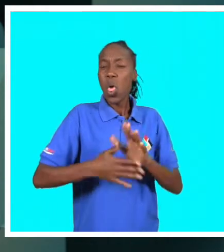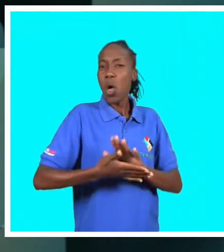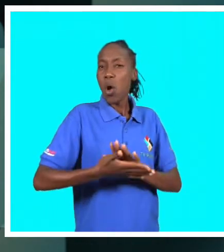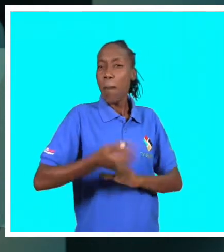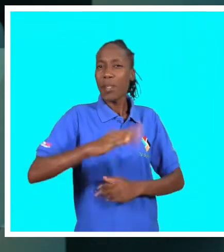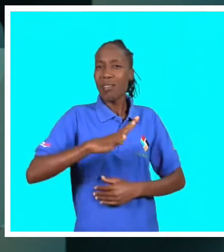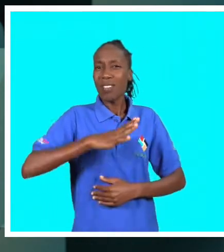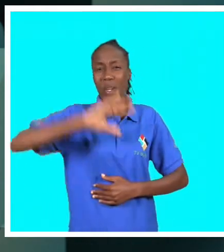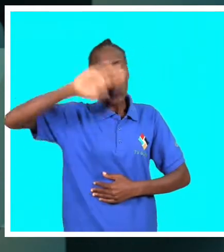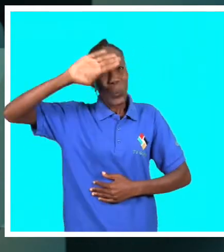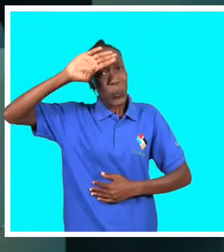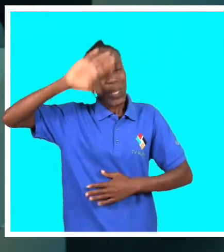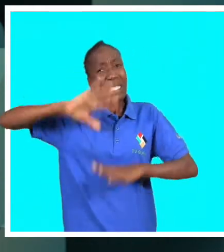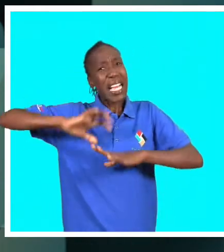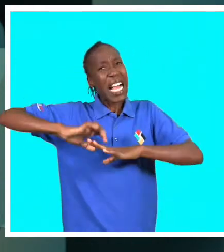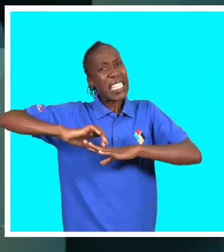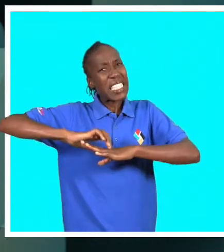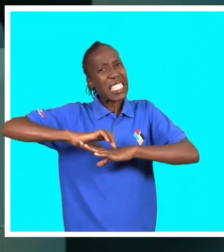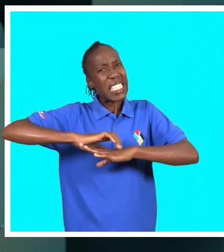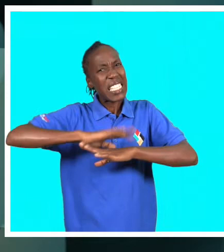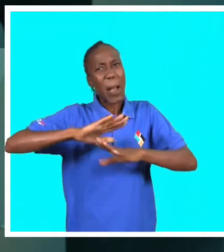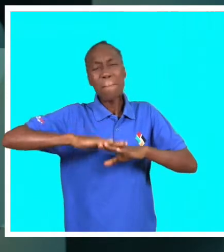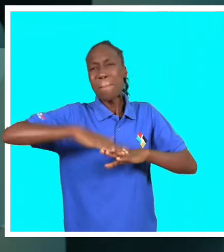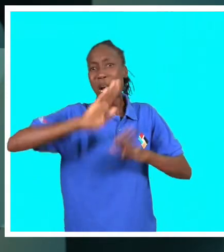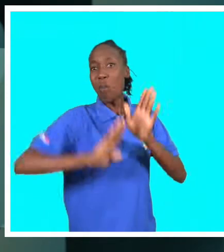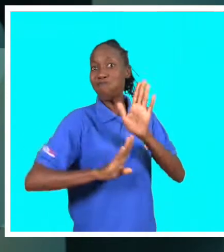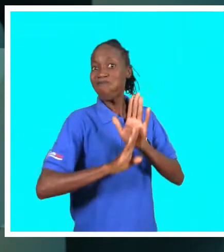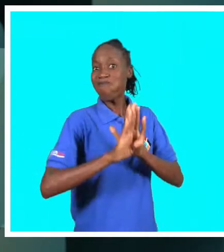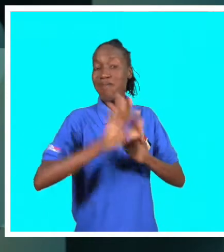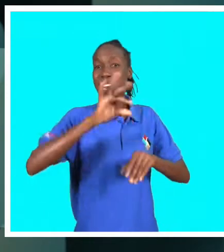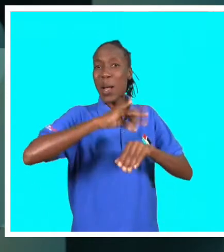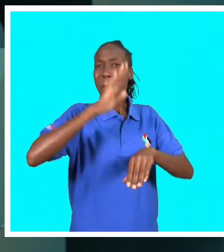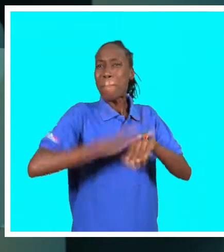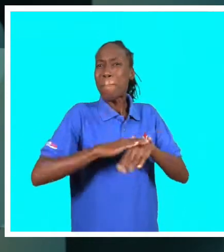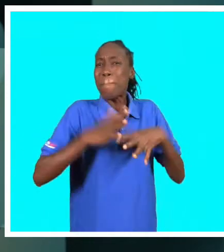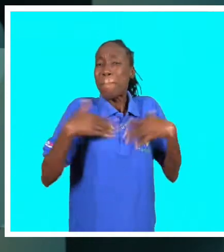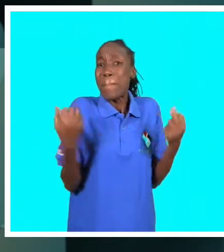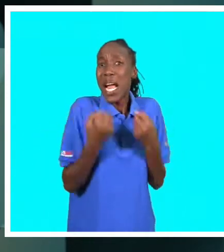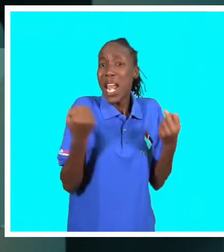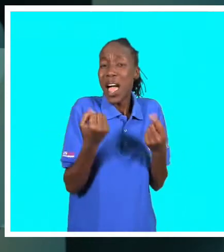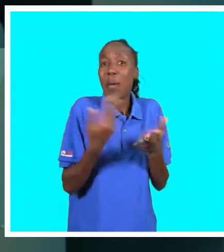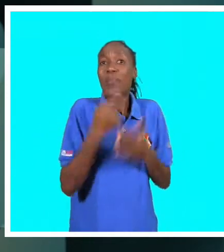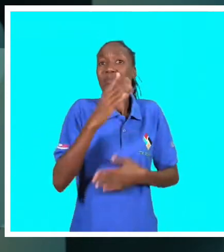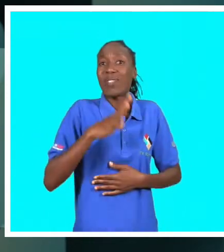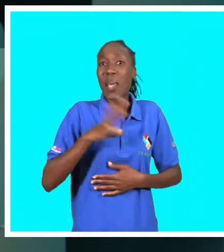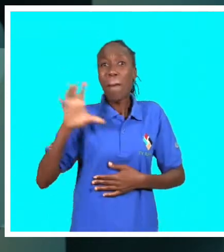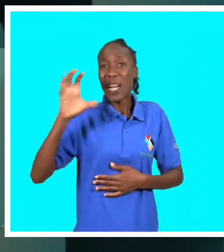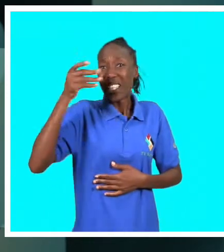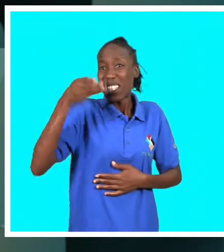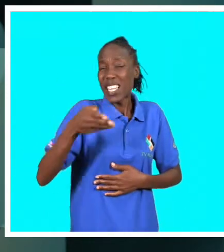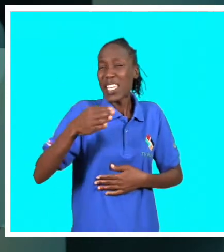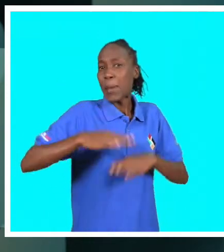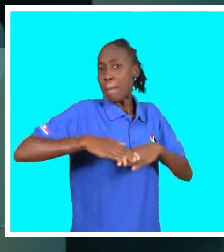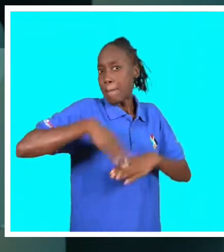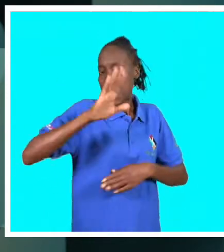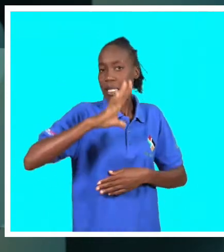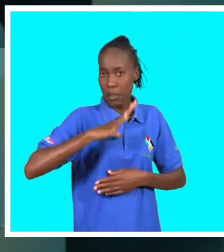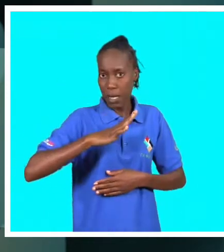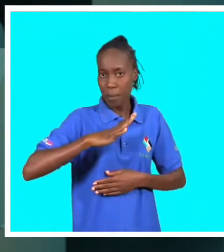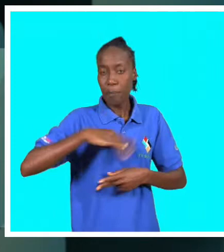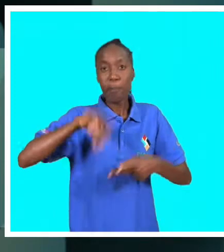tem alguma doença infecciosa grave, falo de malária, por exemplo, no nosso meio, que é muito comum,